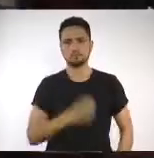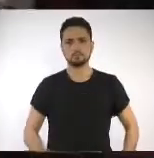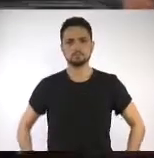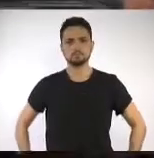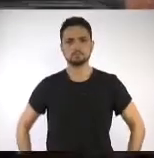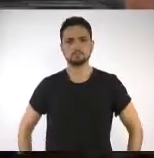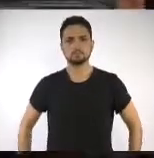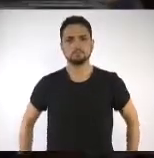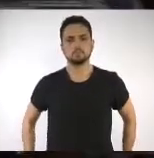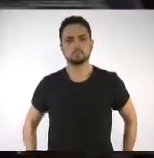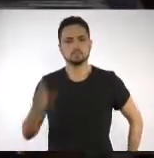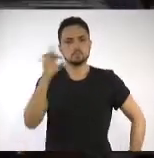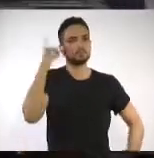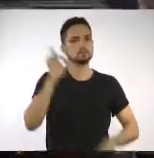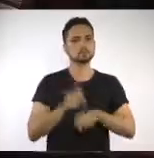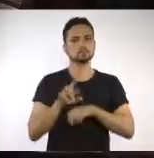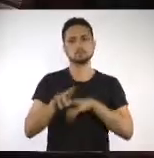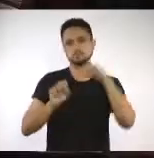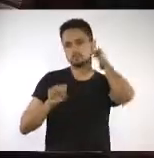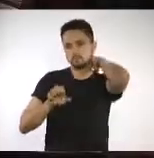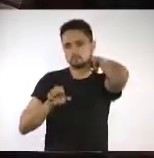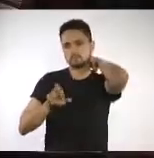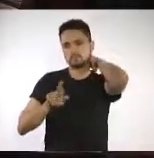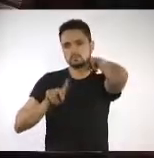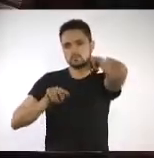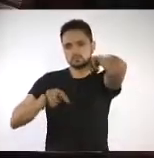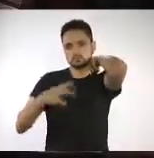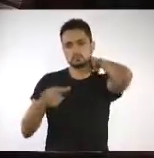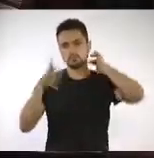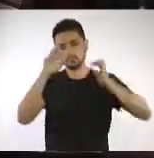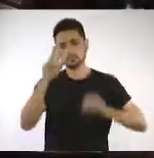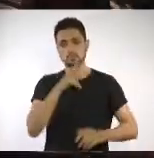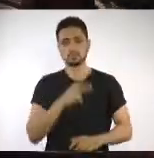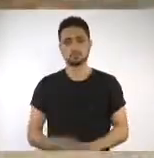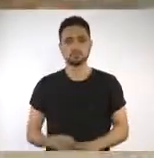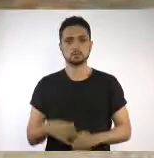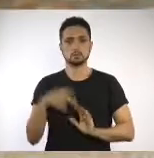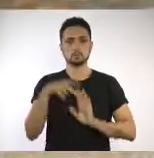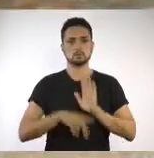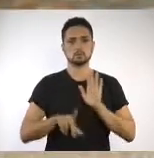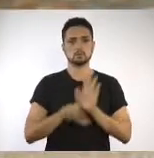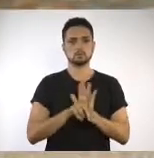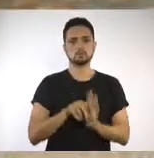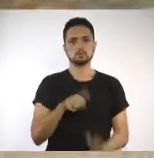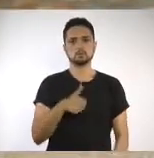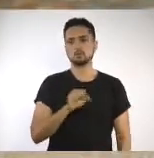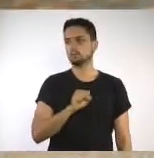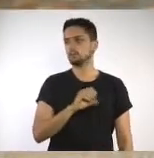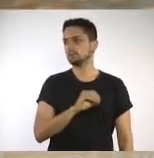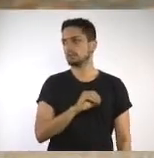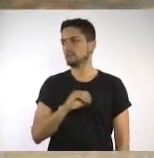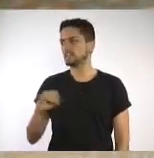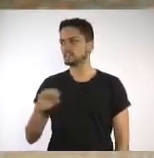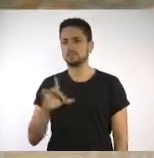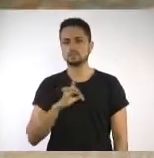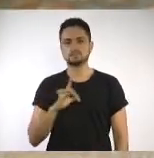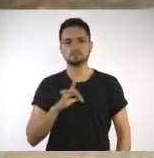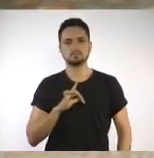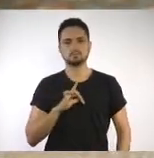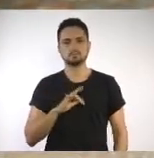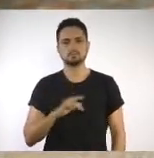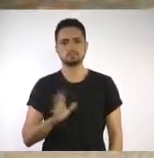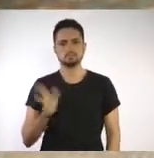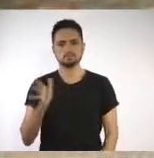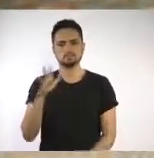Deputado doutor Serginho. Senhor presidente, esse projeto 1800/2020, ele foi retirado de pauta? Ainda